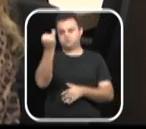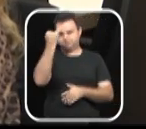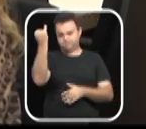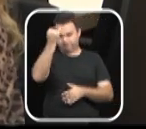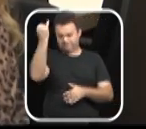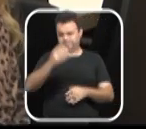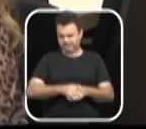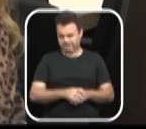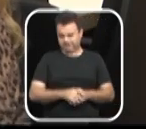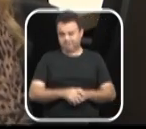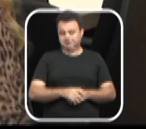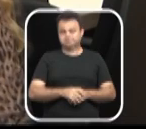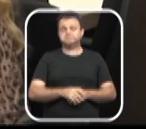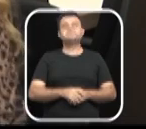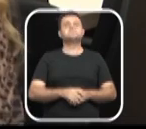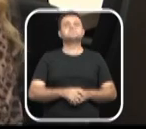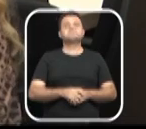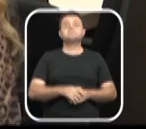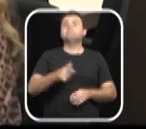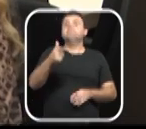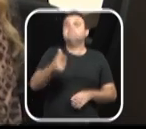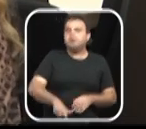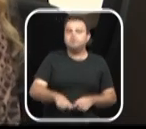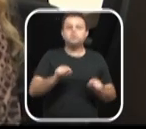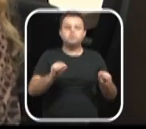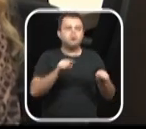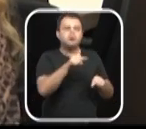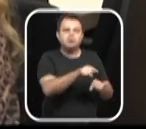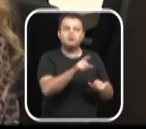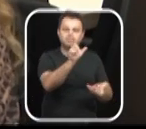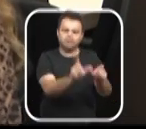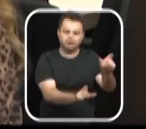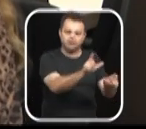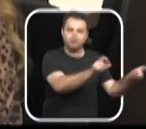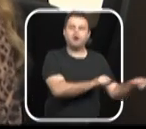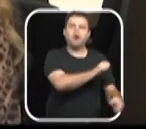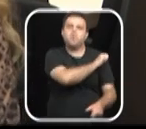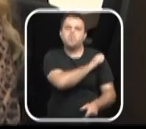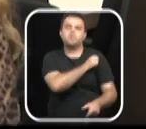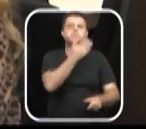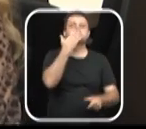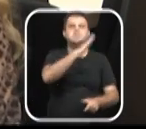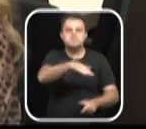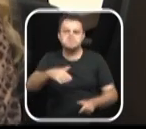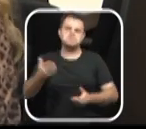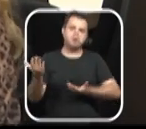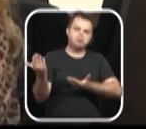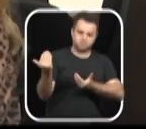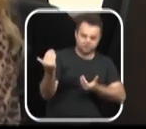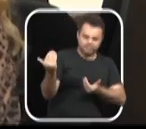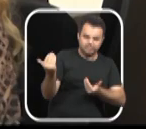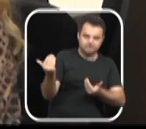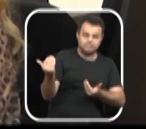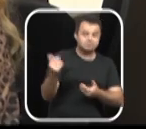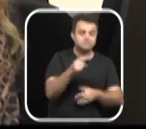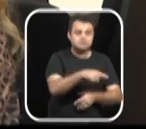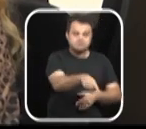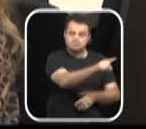gente proporcione um ambiente que essas crianças e esses adolescentes podem